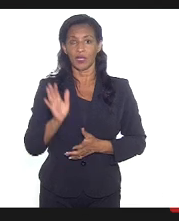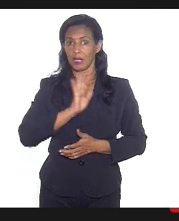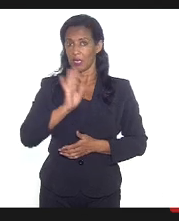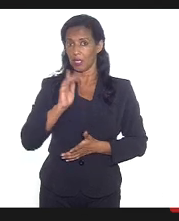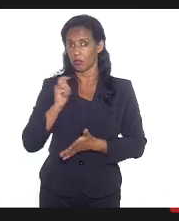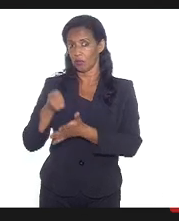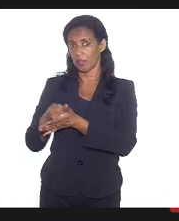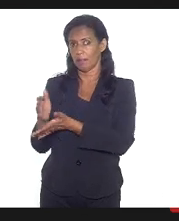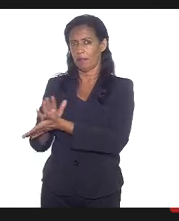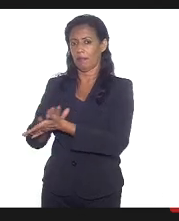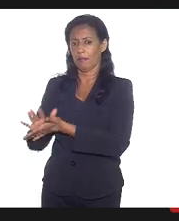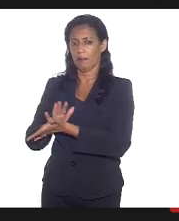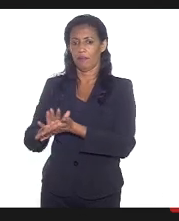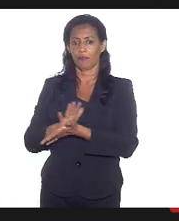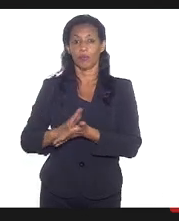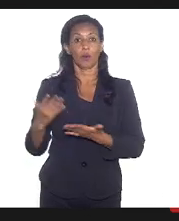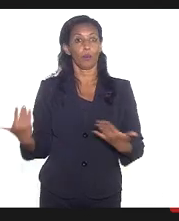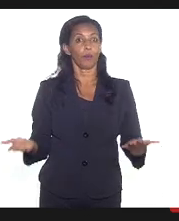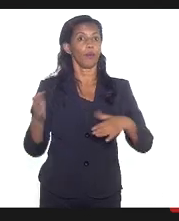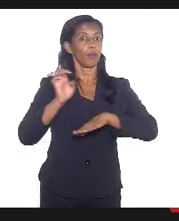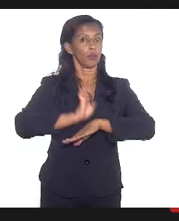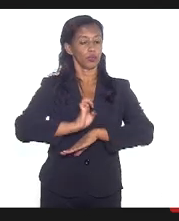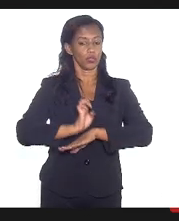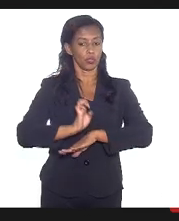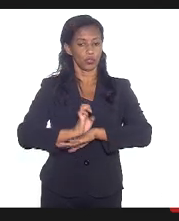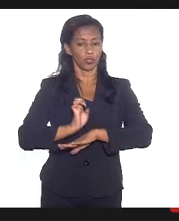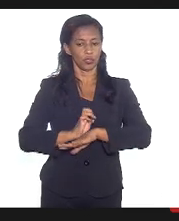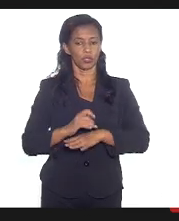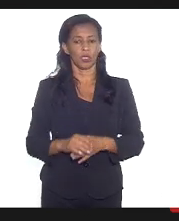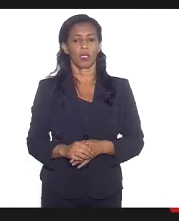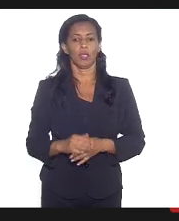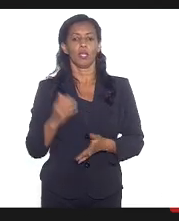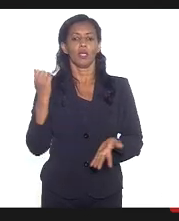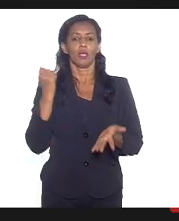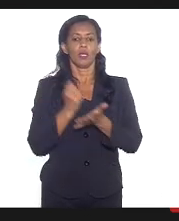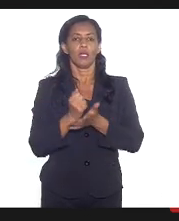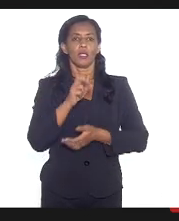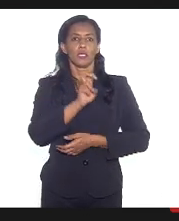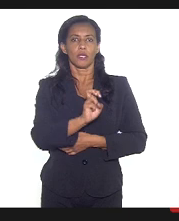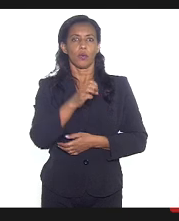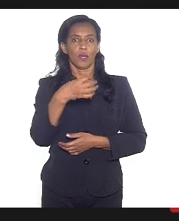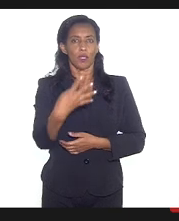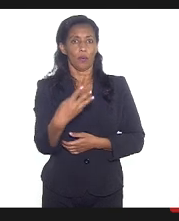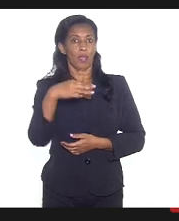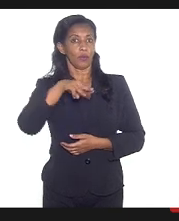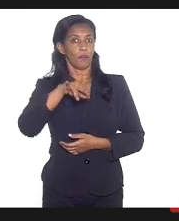pagando. Então, para o Estado, isso geraria um impacto de cerca de